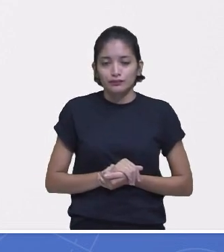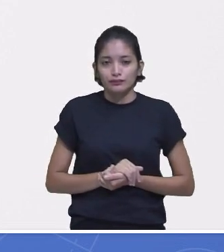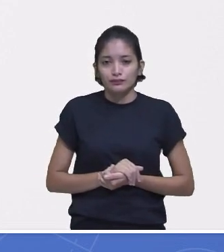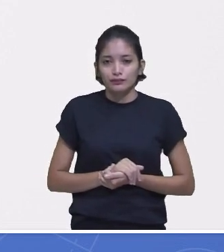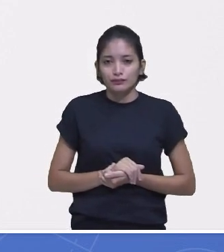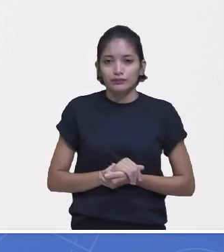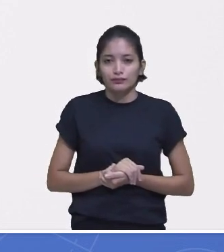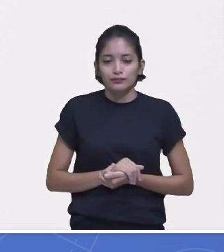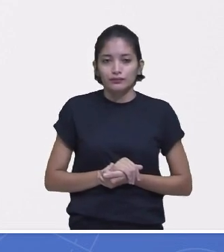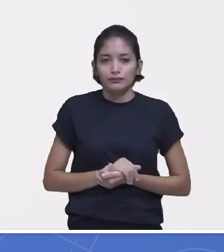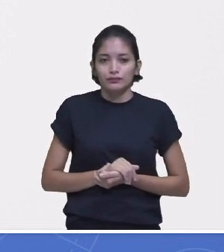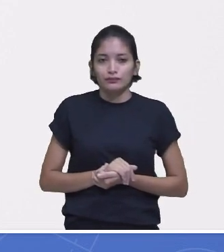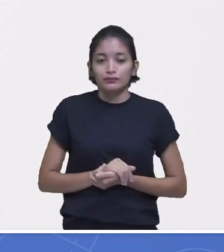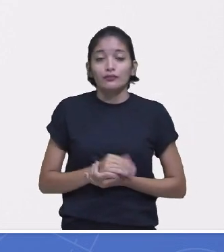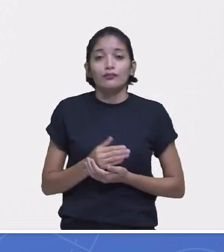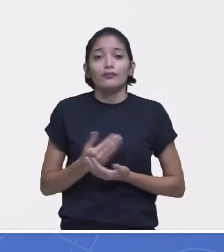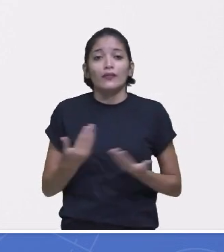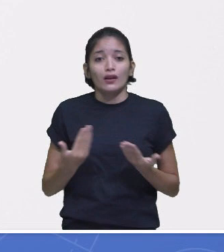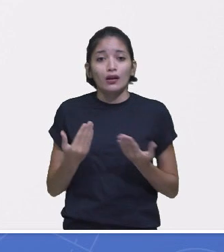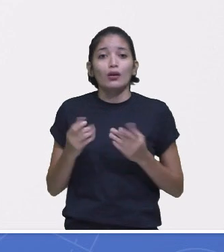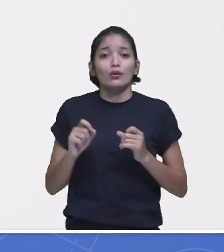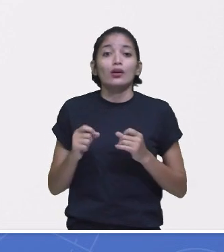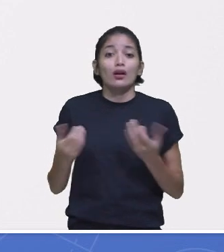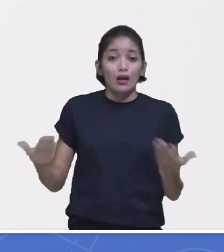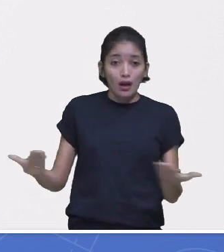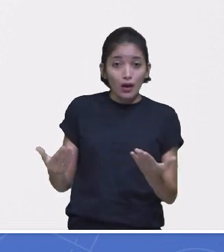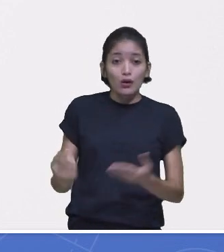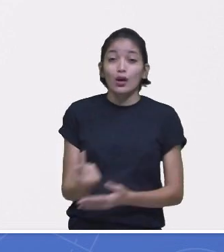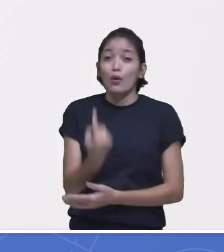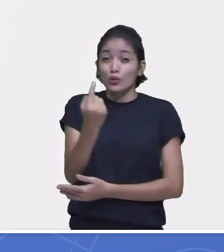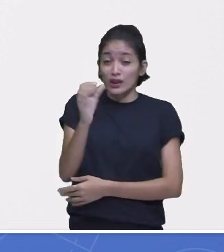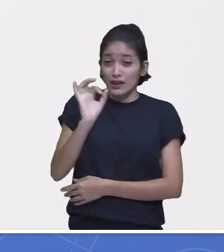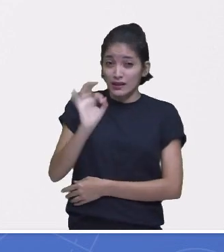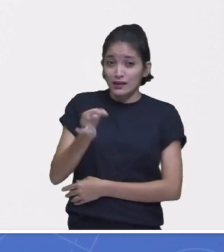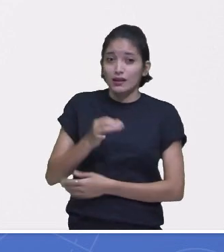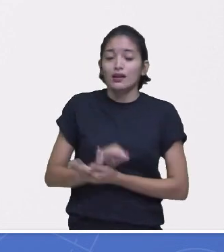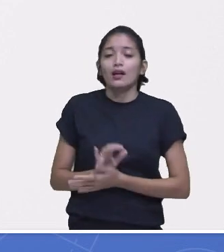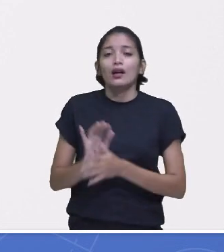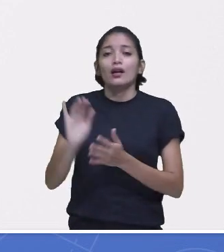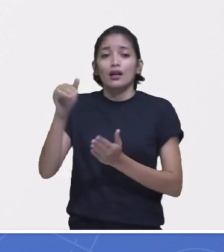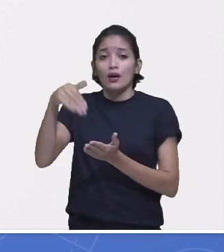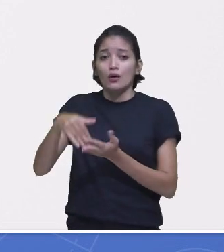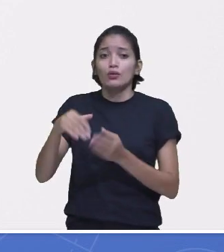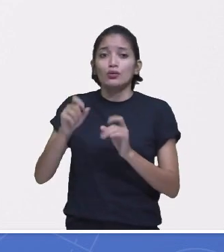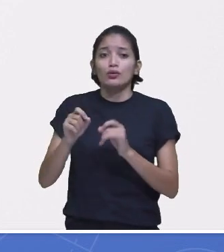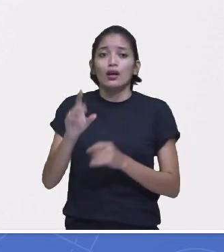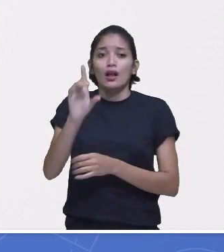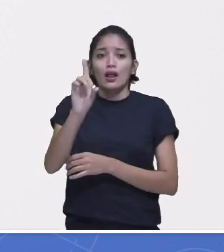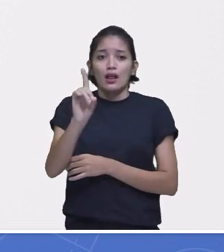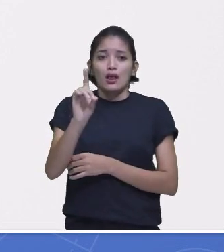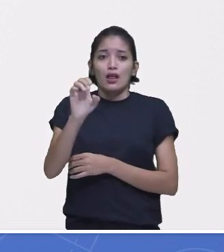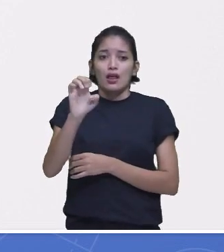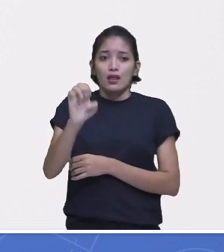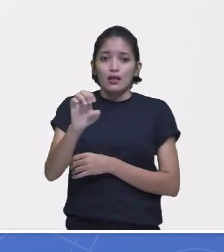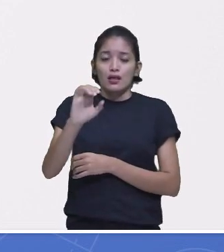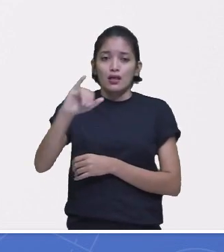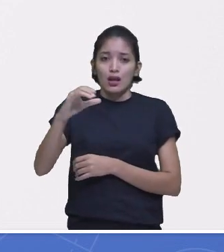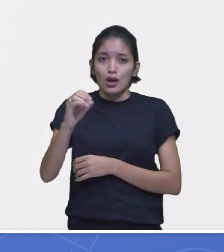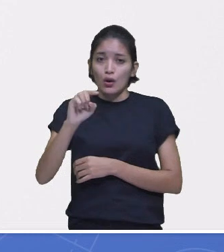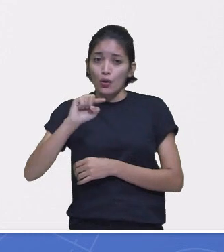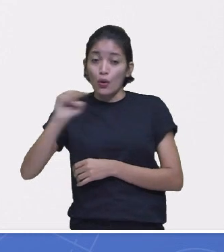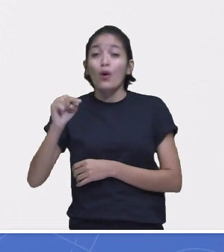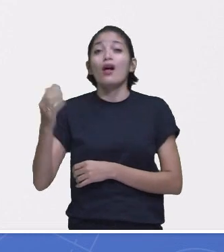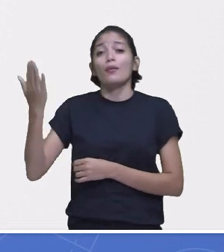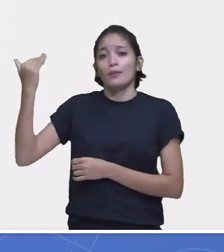percibo, está no presente do indicativo, que é a única correta, né? E a última, derrou, do verbo derrar, é passado,